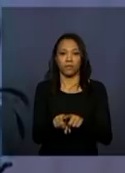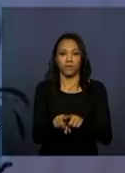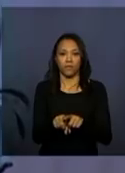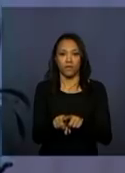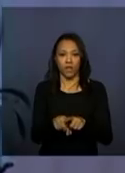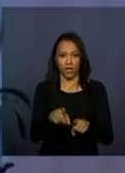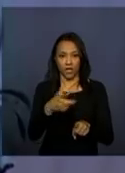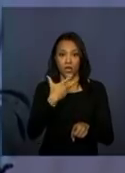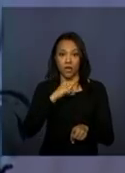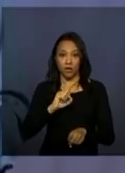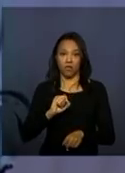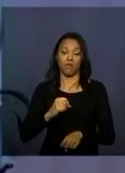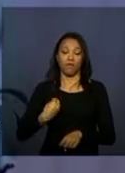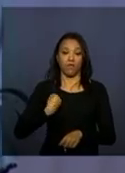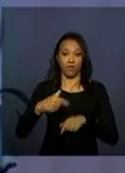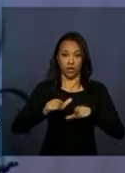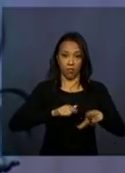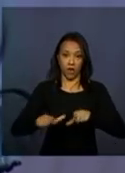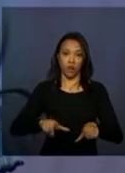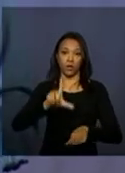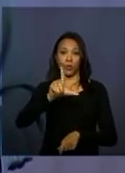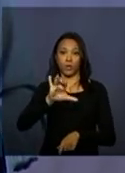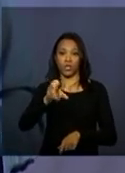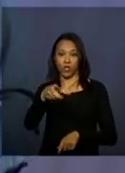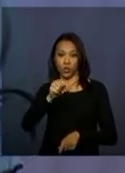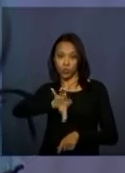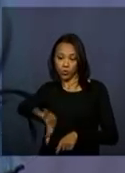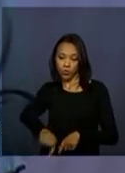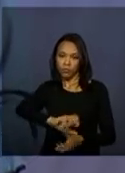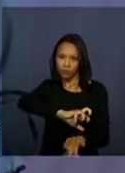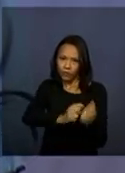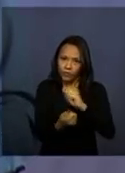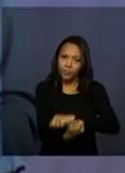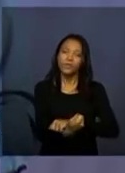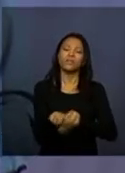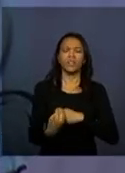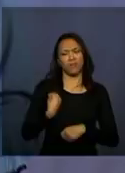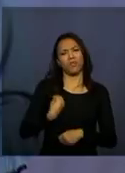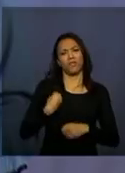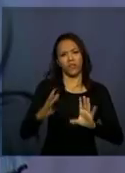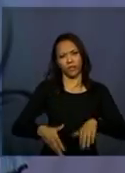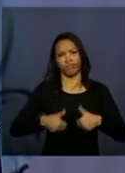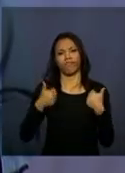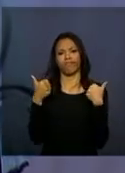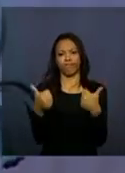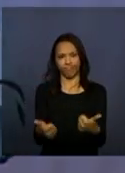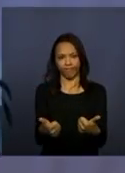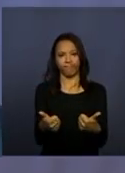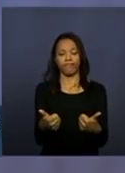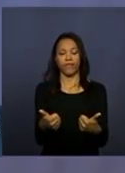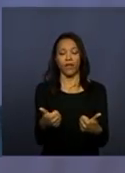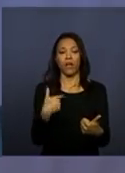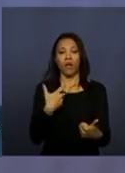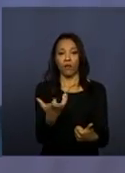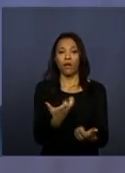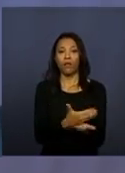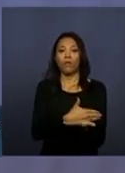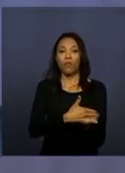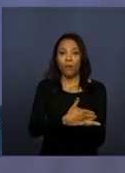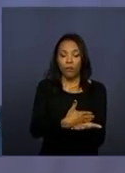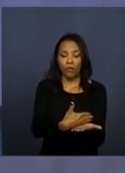os catadores e as catadoras tenham uma vida cada vez mais digna. Eu quero